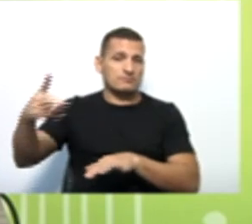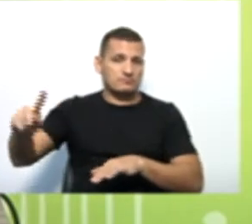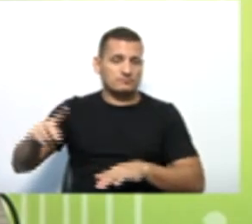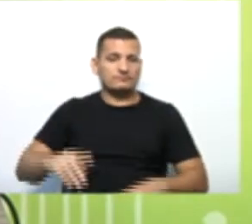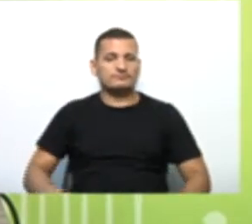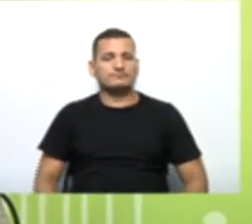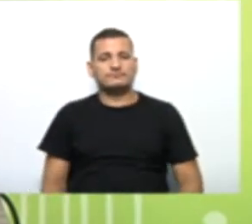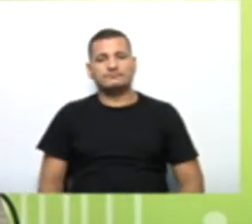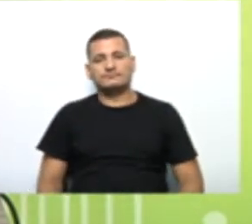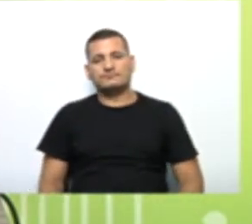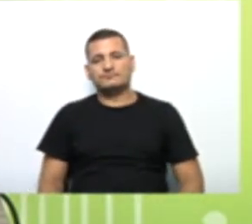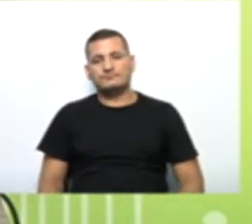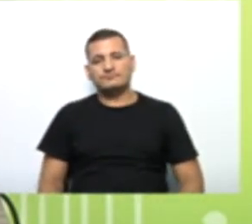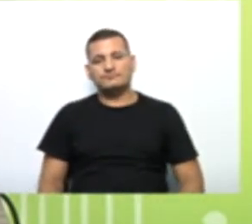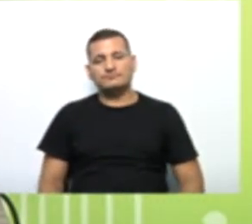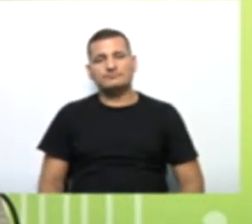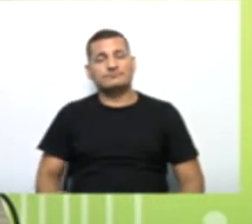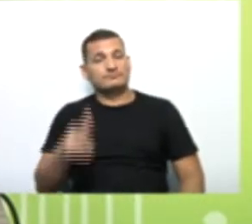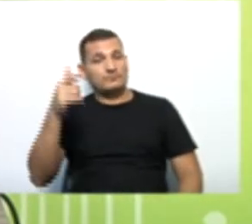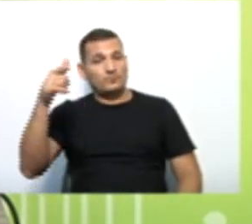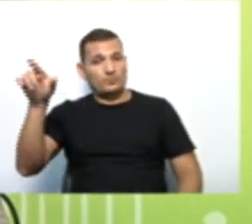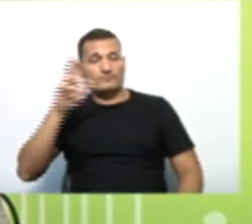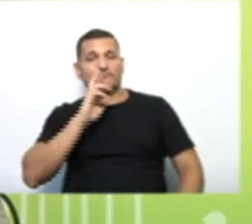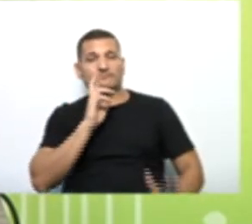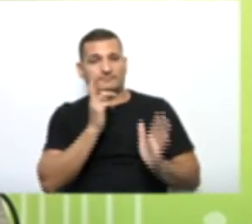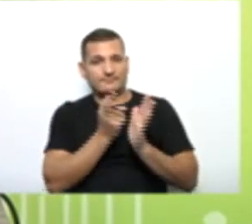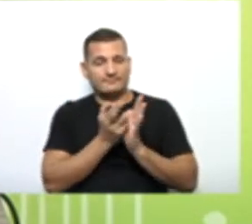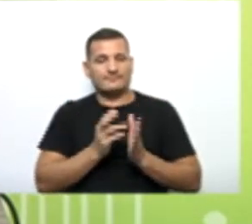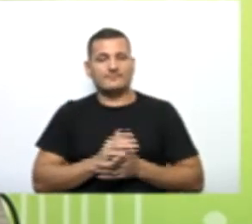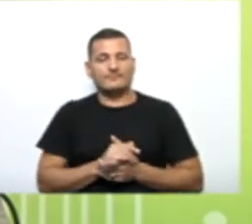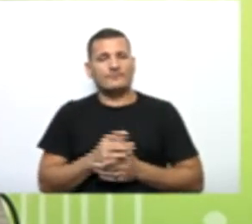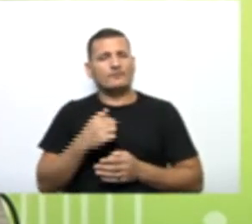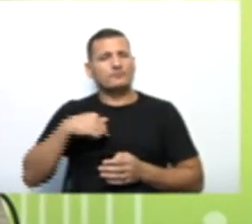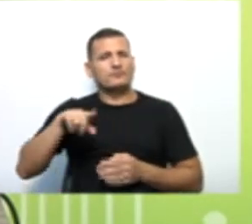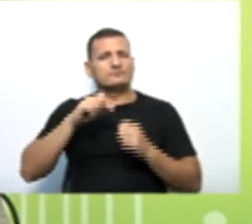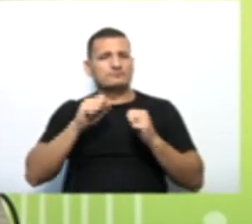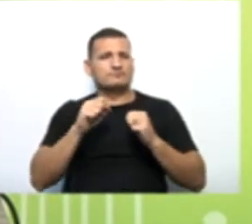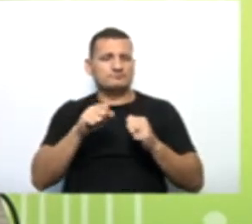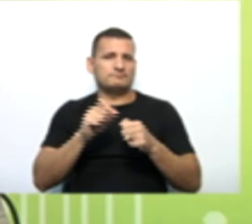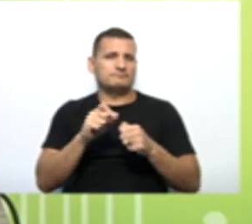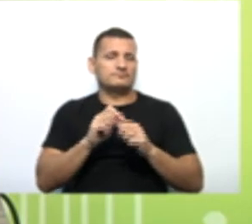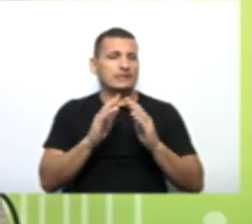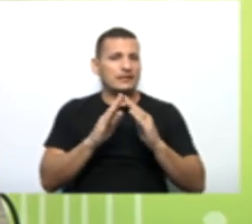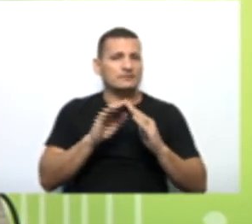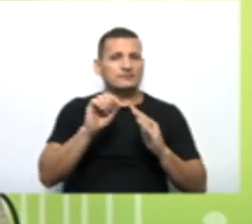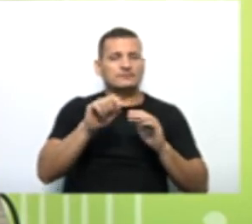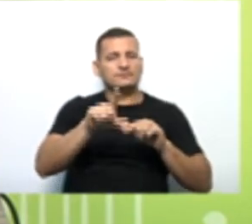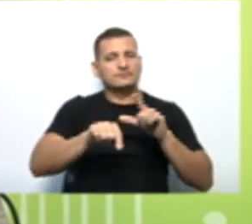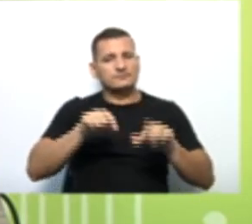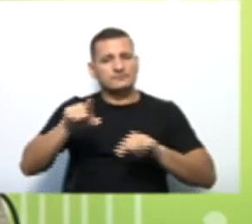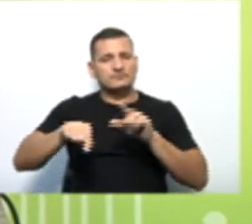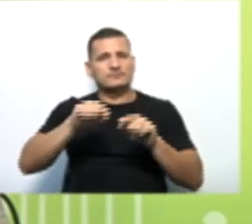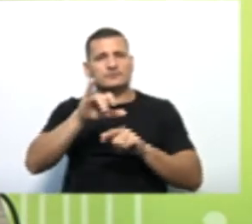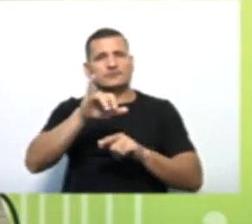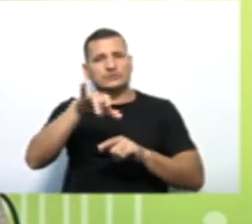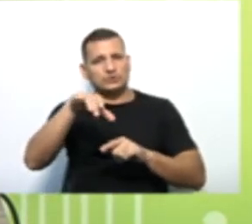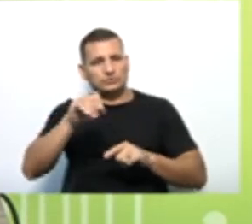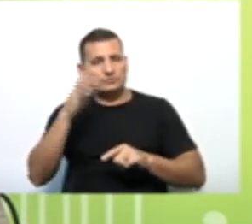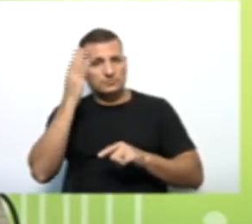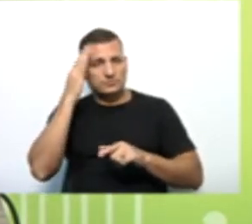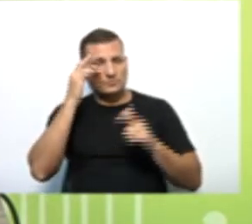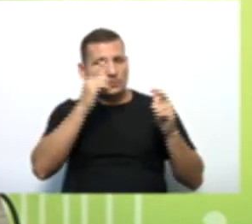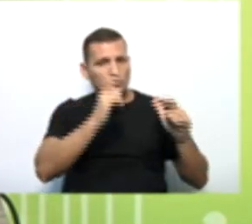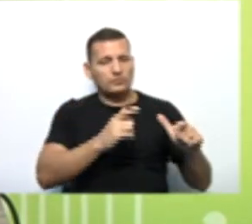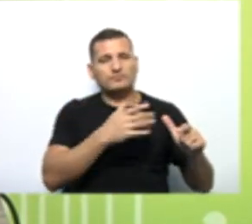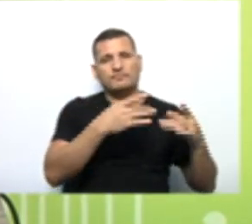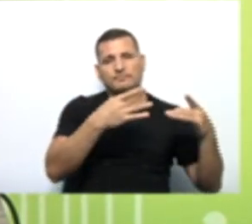também que mandou outra resposta dizendo que nós podemos fazer em casa, não é? A coleta seletiva, saber onde colocar o